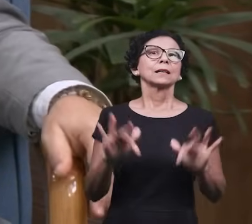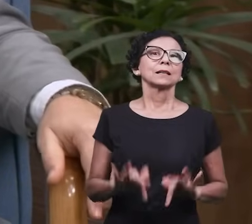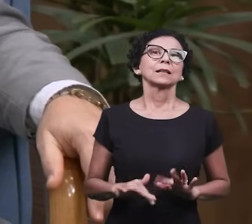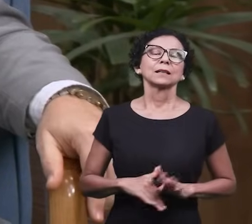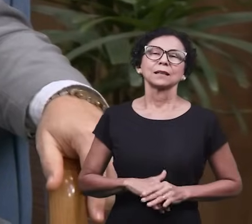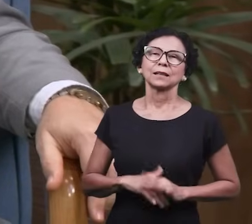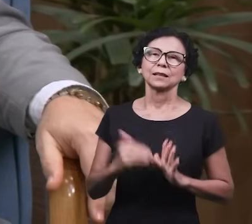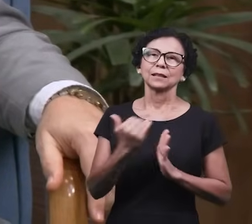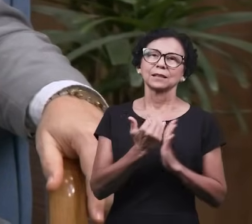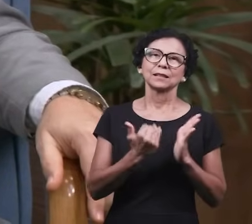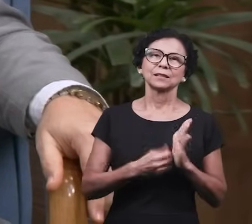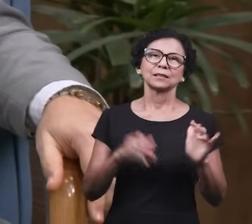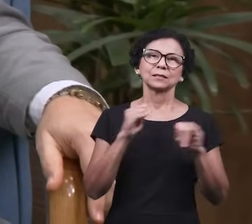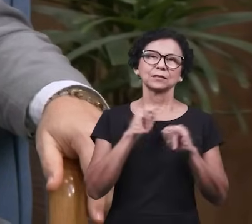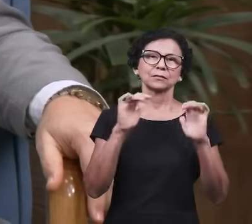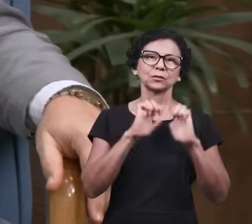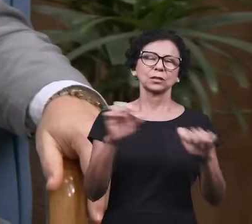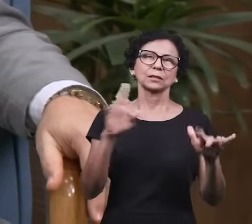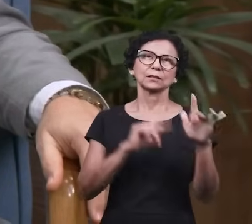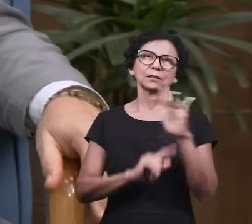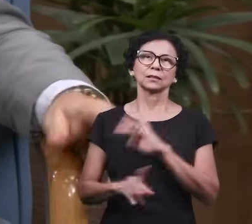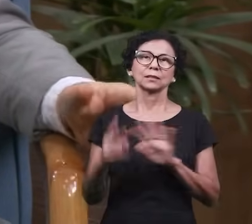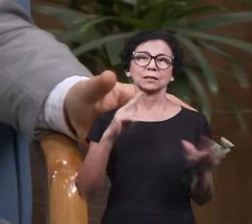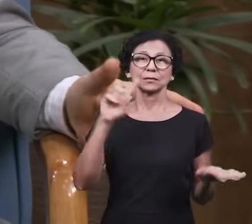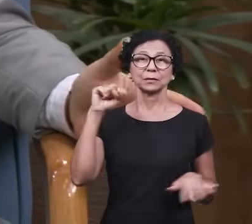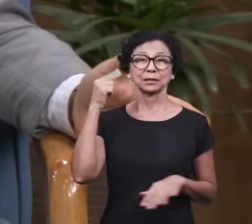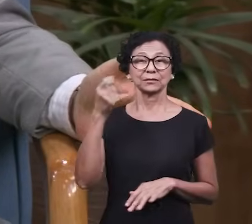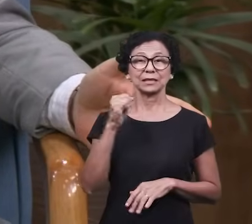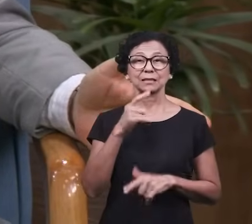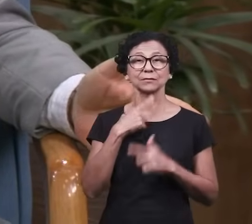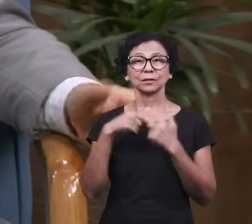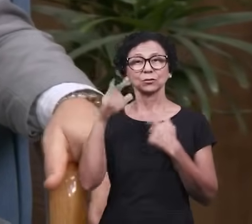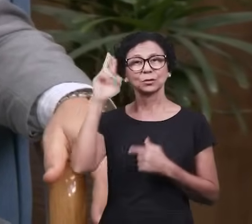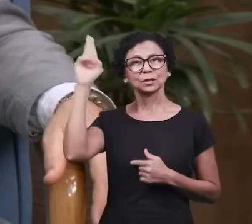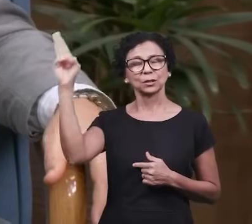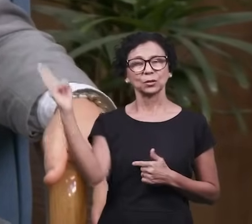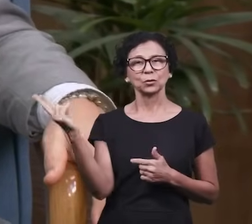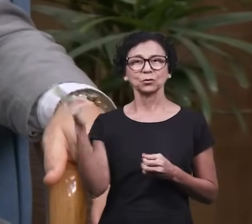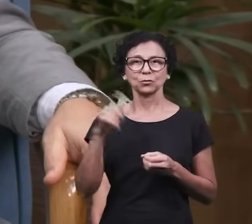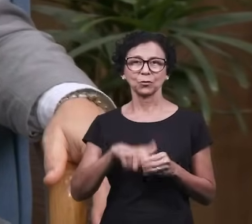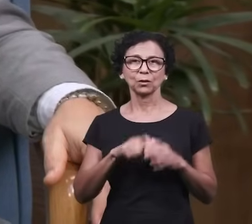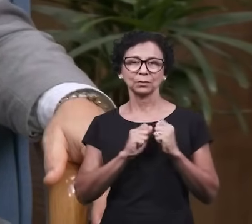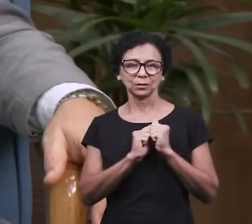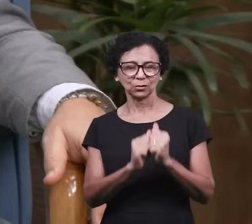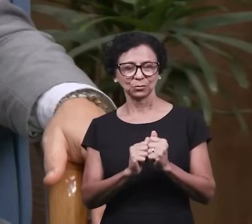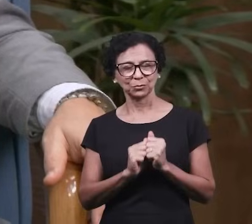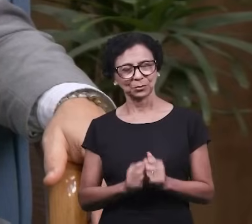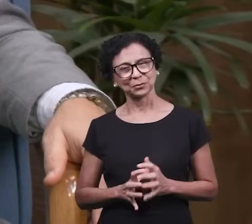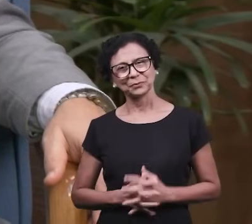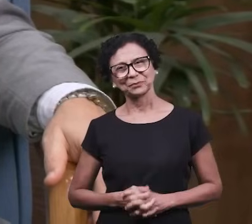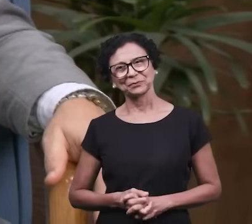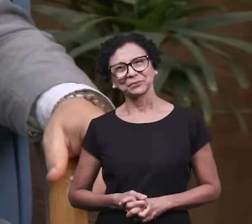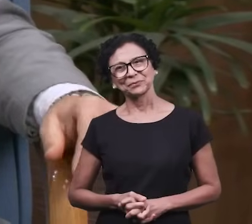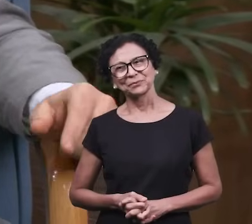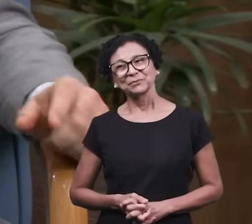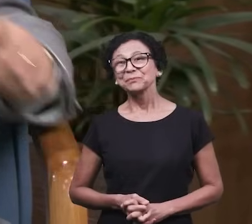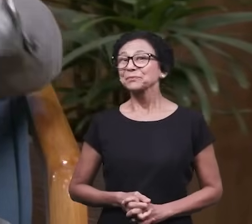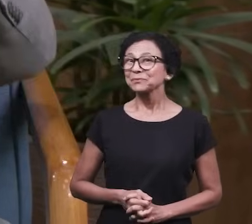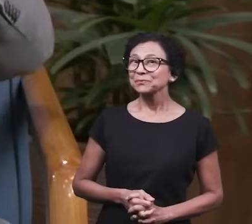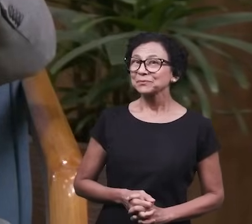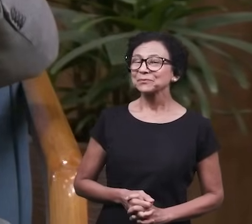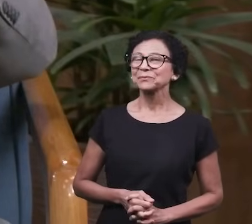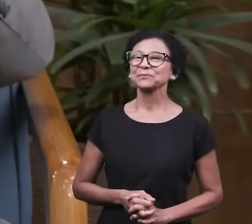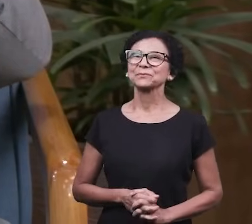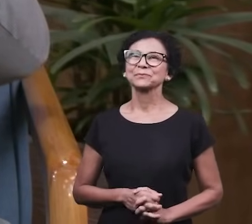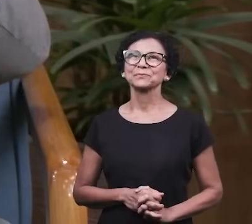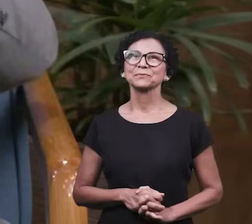final de mais uma edição do programa Anunciando o Evangelho Eterno. Na semana que vem, se Deus permitir, a gente vai estar junto mais uma vez aqui. Contamos com a